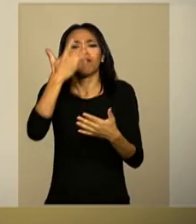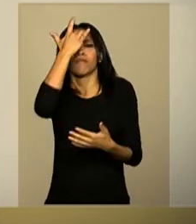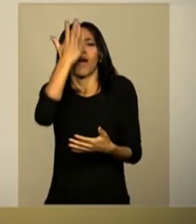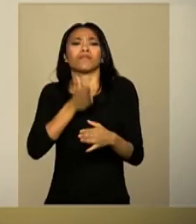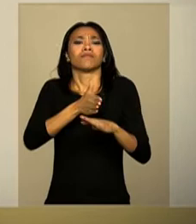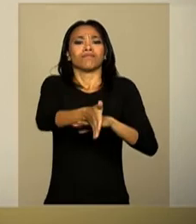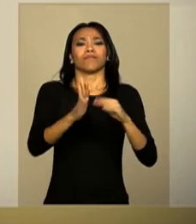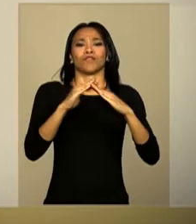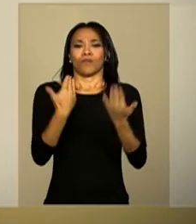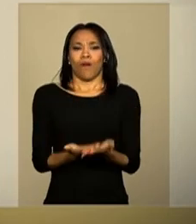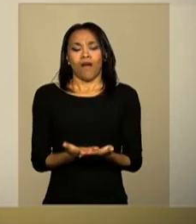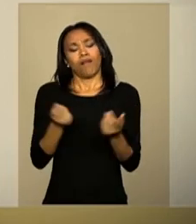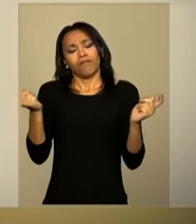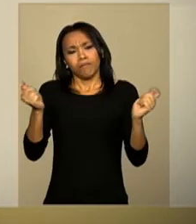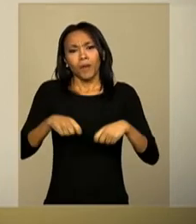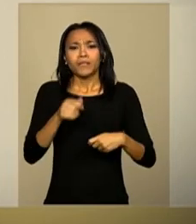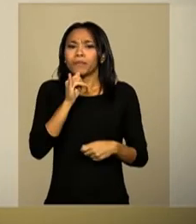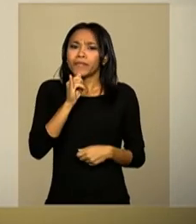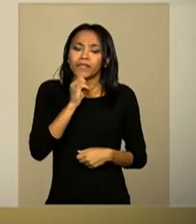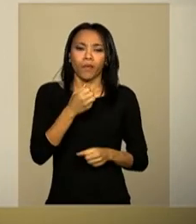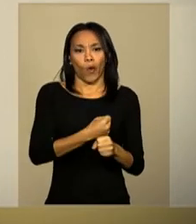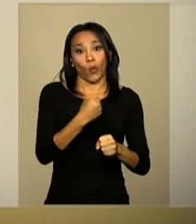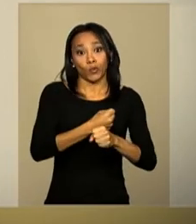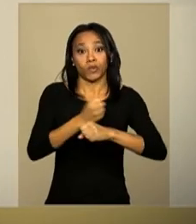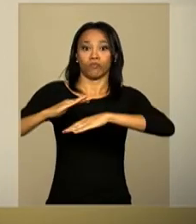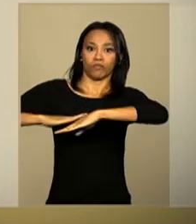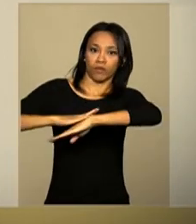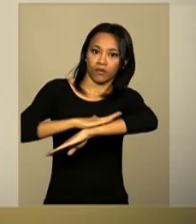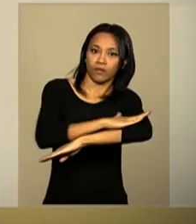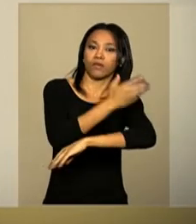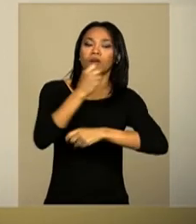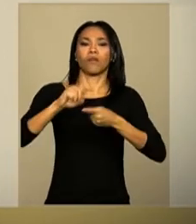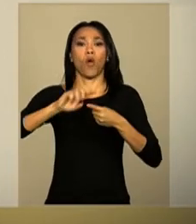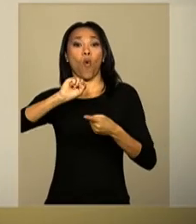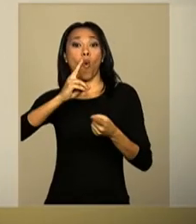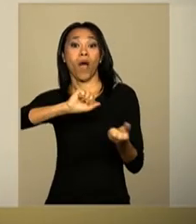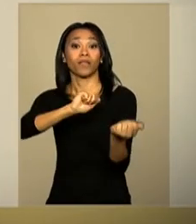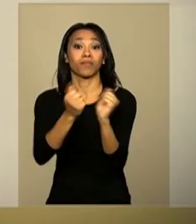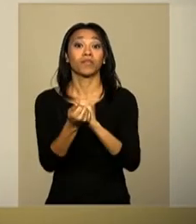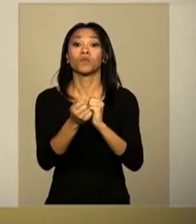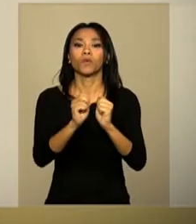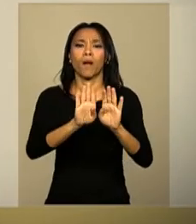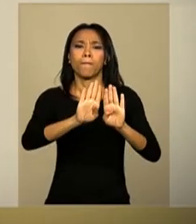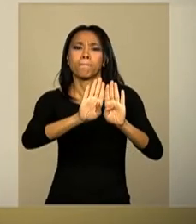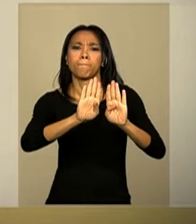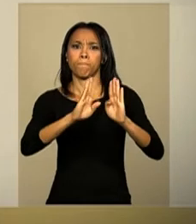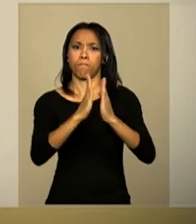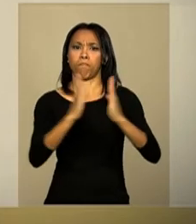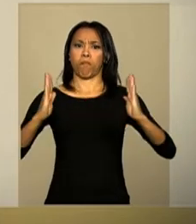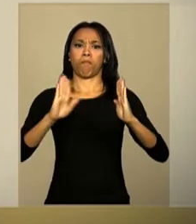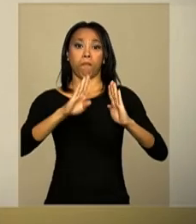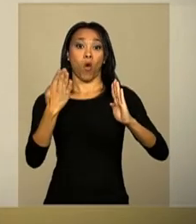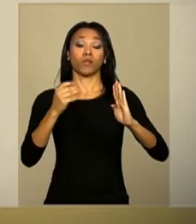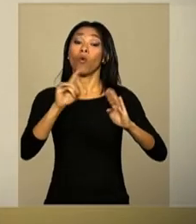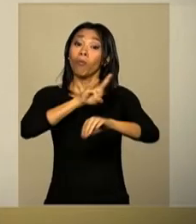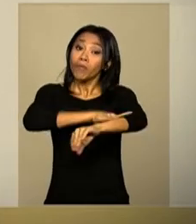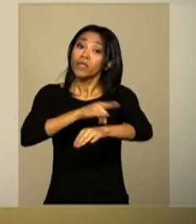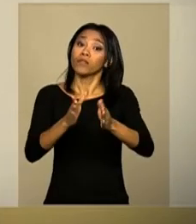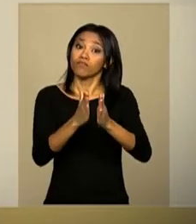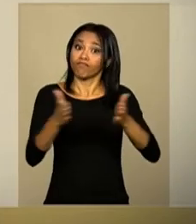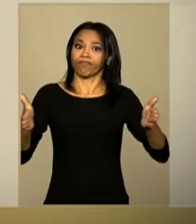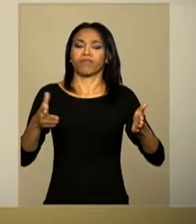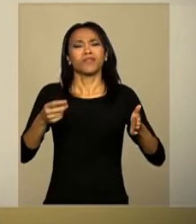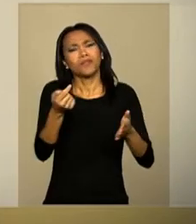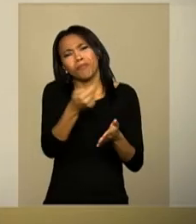fácil que podem ser por exemplo a construção de uma rampa ou adaptação das portas e dos banheiros são pequenas